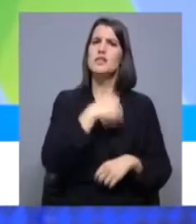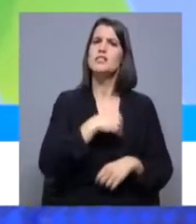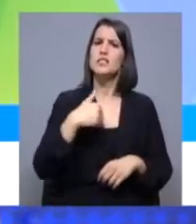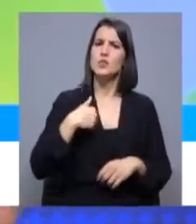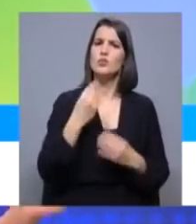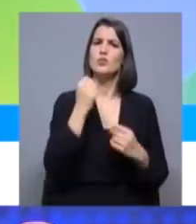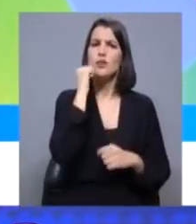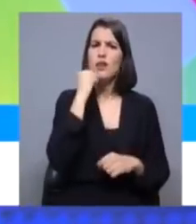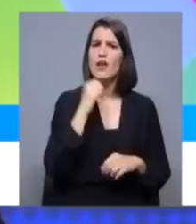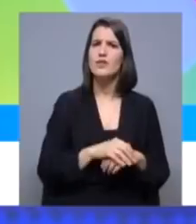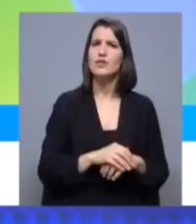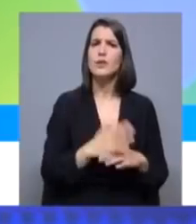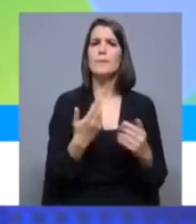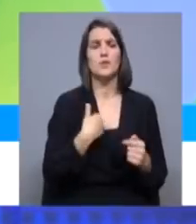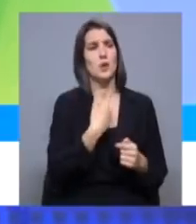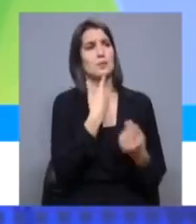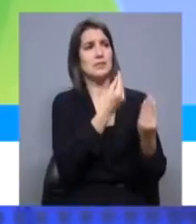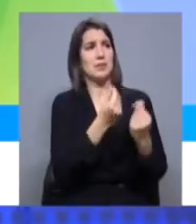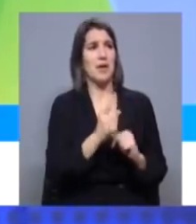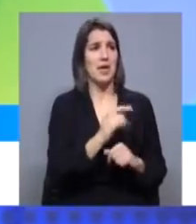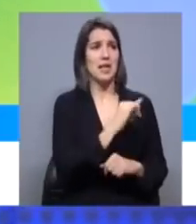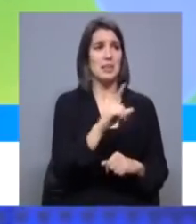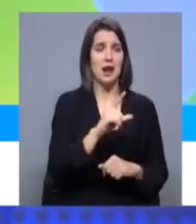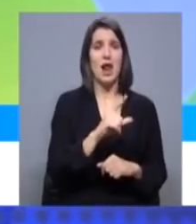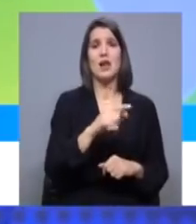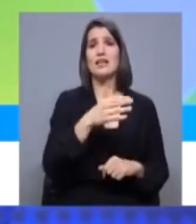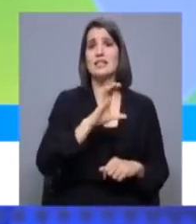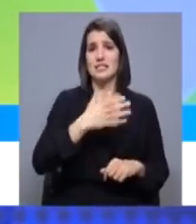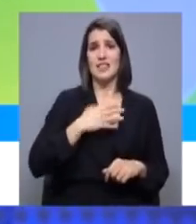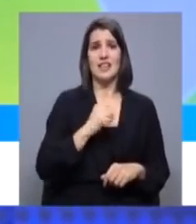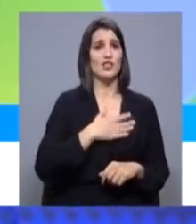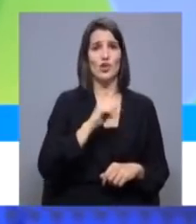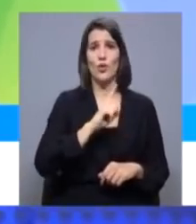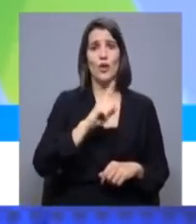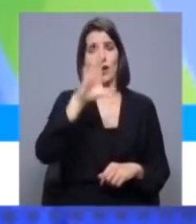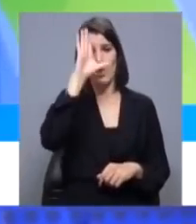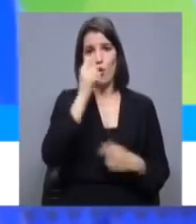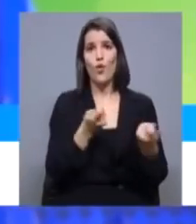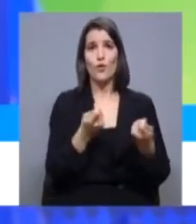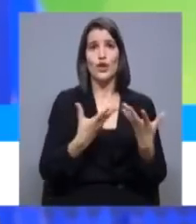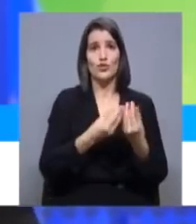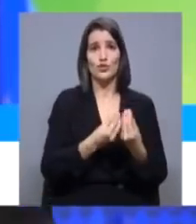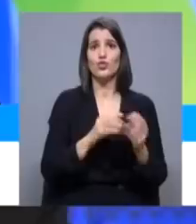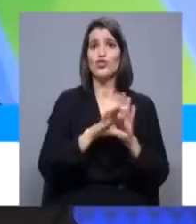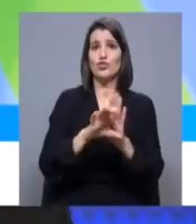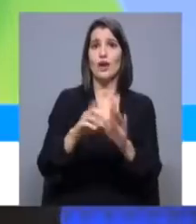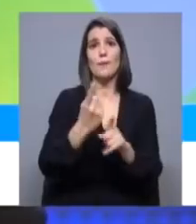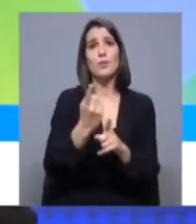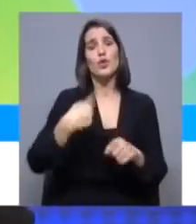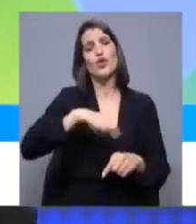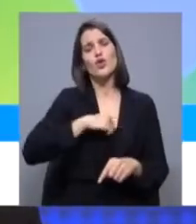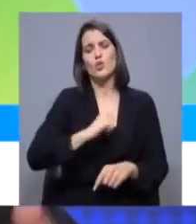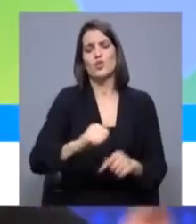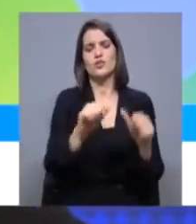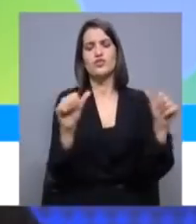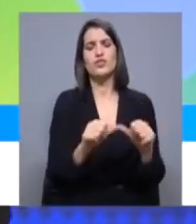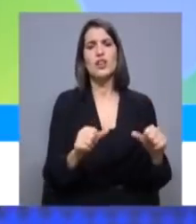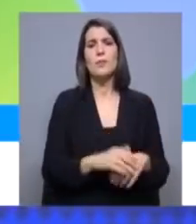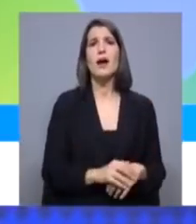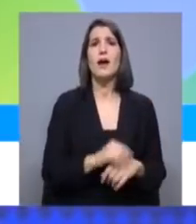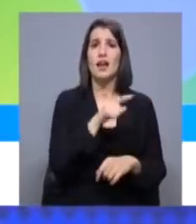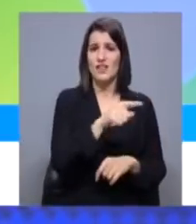muito sério Portanto o que é que eu respiro aqui quem sabe ler ao menos tivesse não querem governar que chega que eu cheguei abusadamente sistema e inferior ao ICS